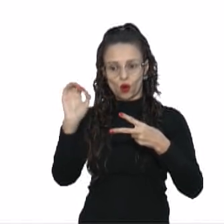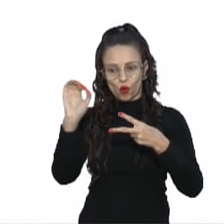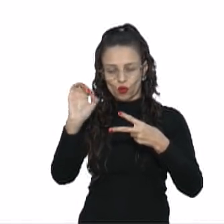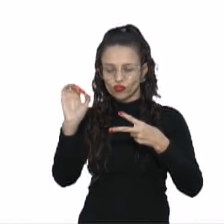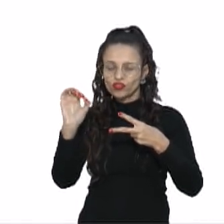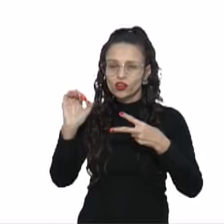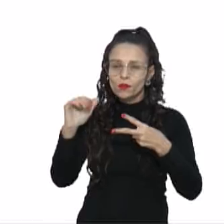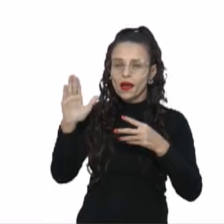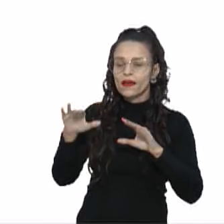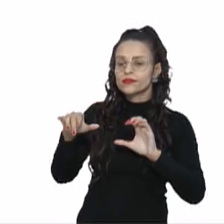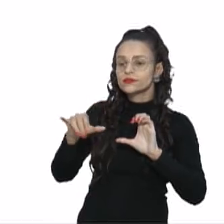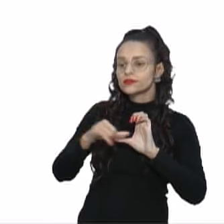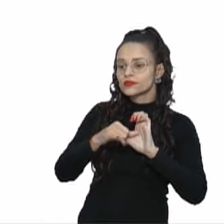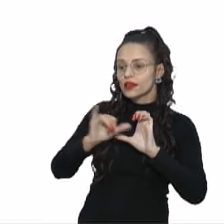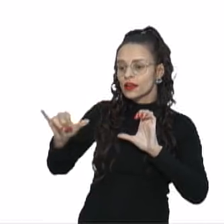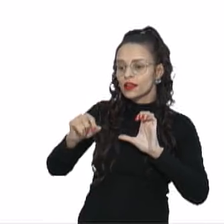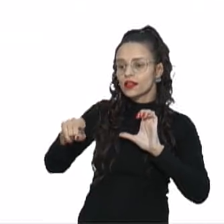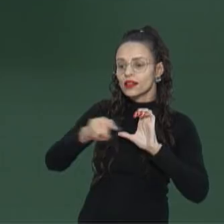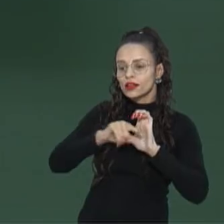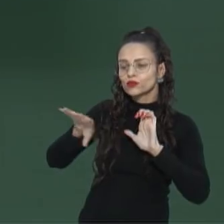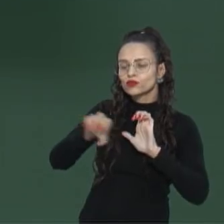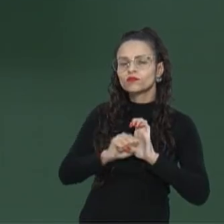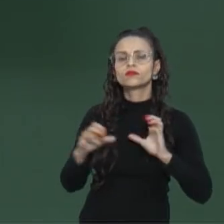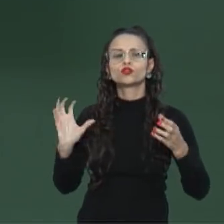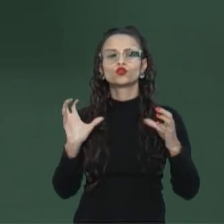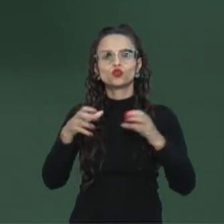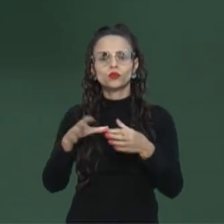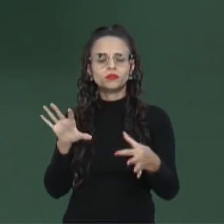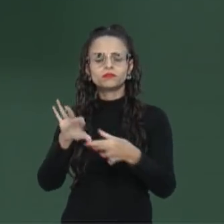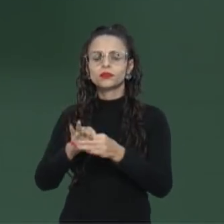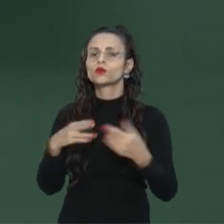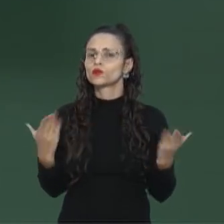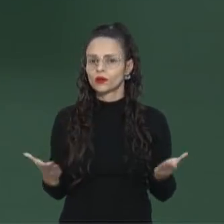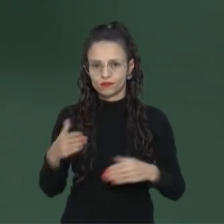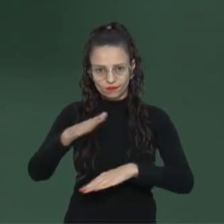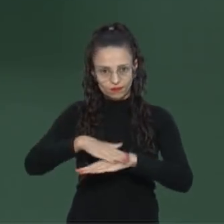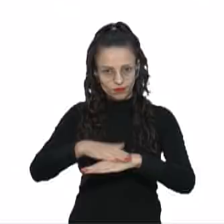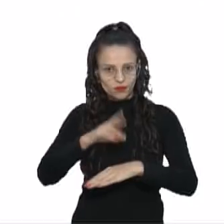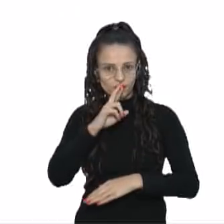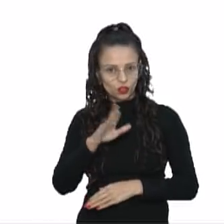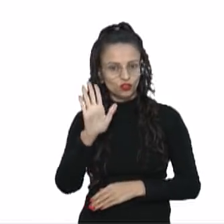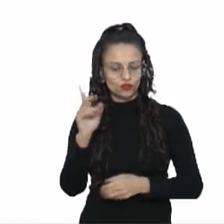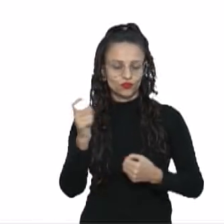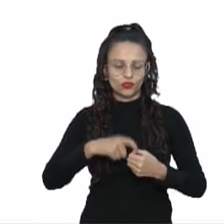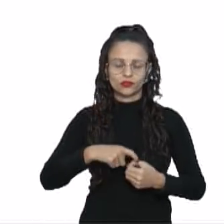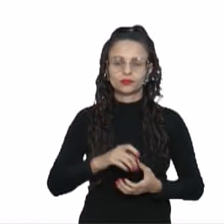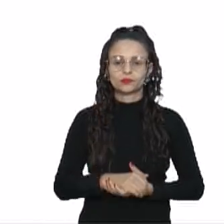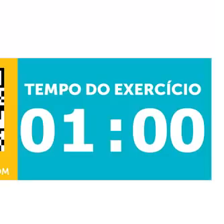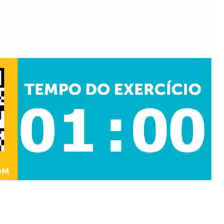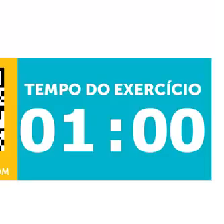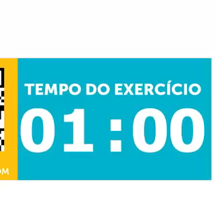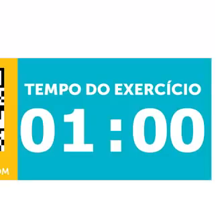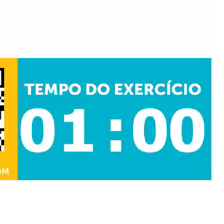o mais eletronegativo. Que grupo de substâncias é esse? Responde aí, eu já retorno.